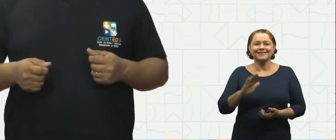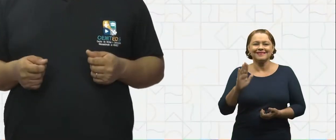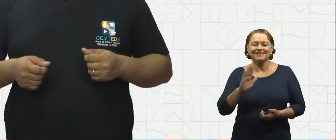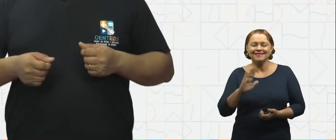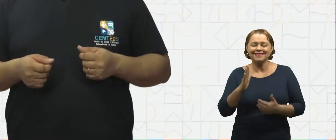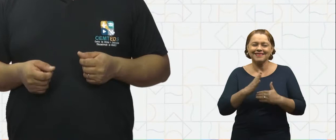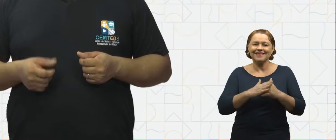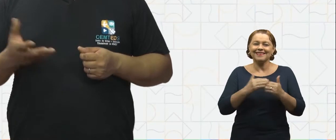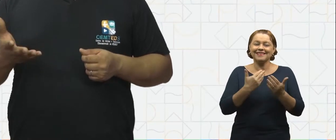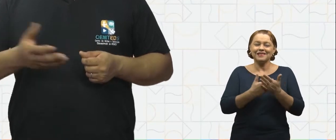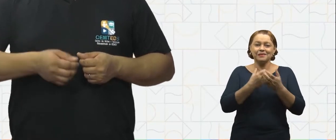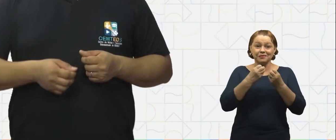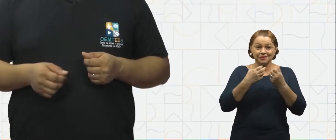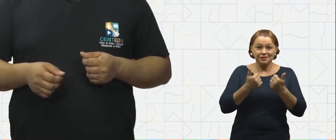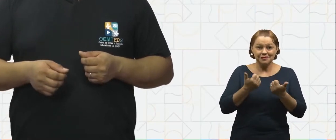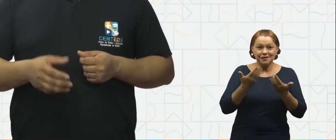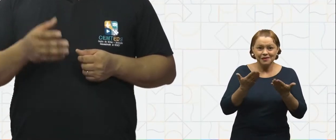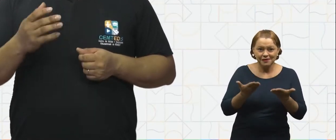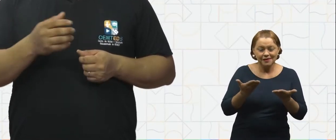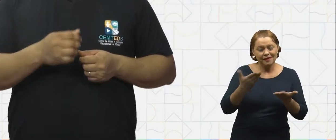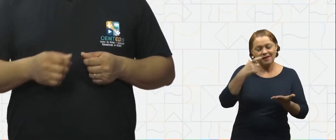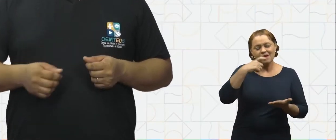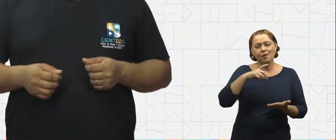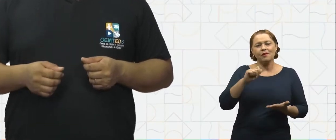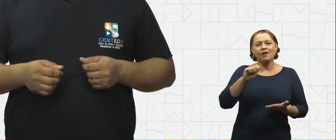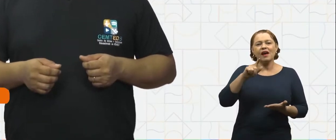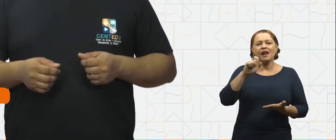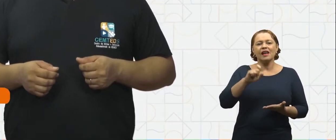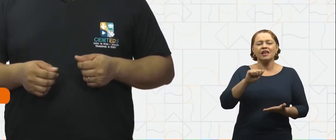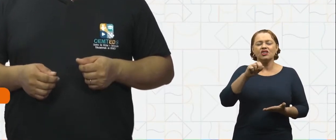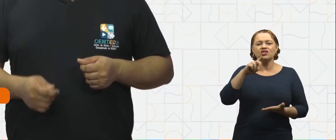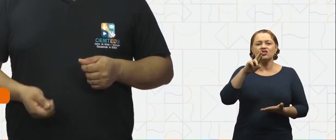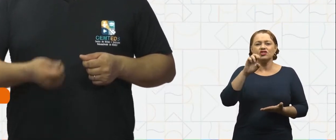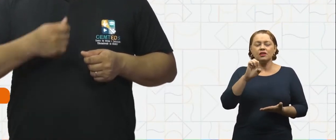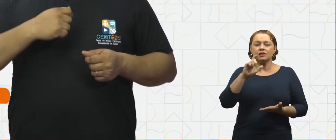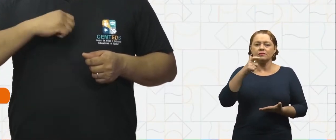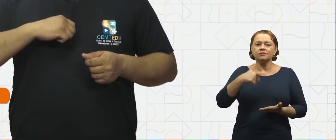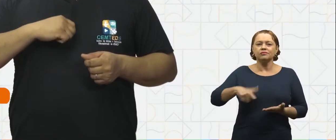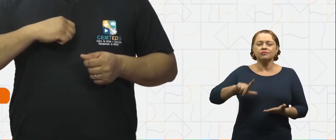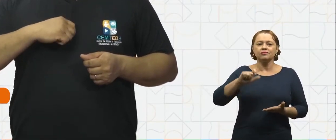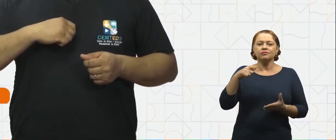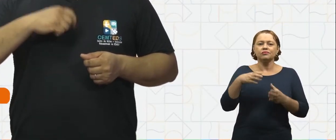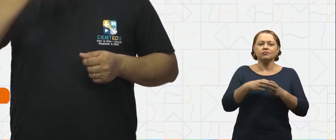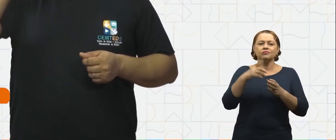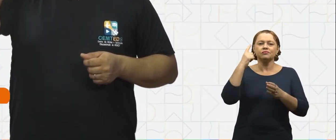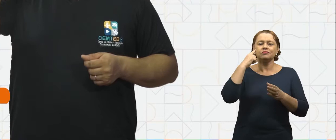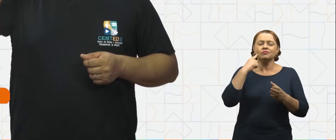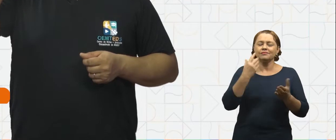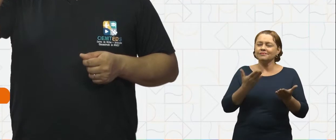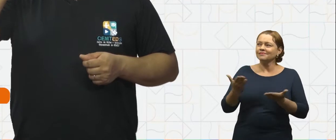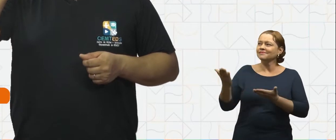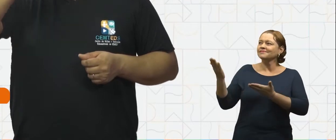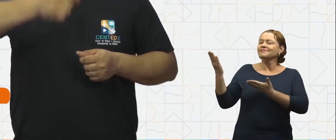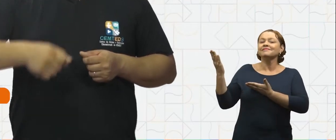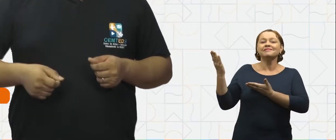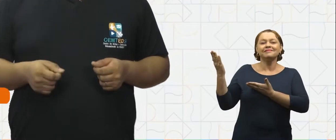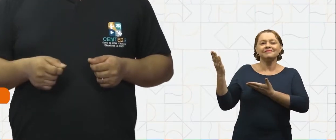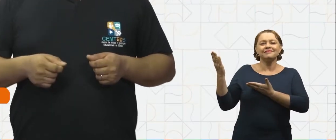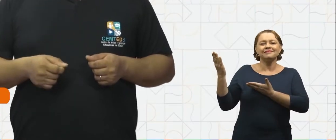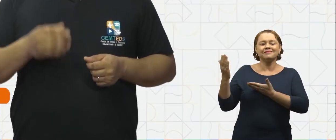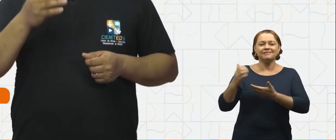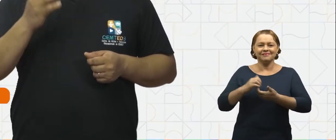Olá, querido estudante, tudo bem com você? Aqui é o professor Alexandre novamente. O meu sinal na comunidade surda é